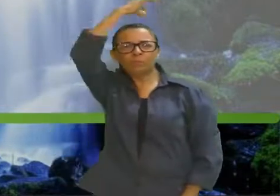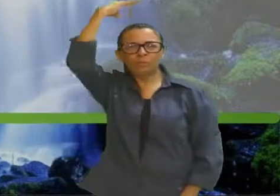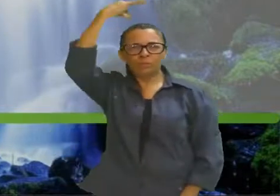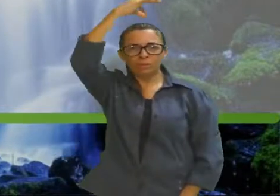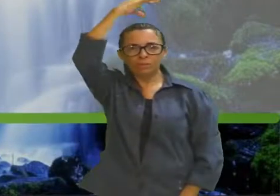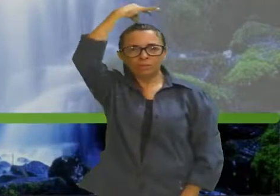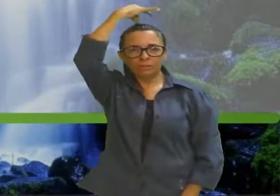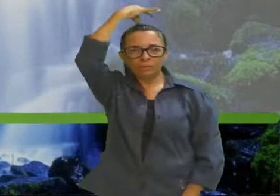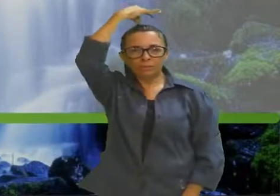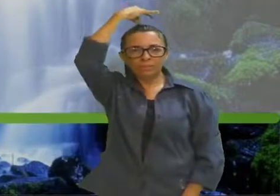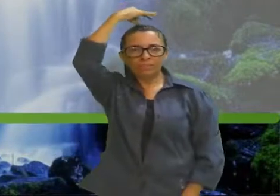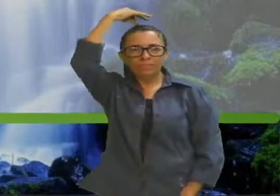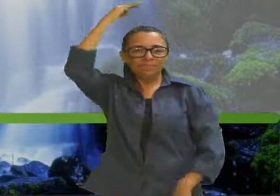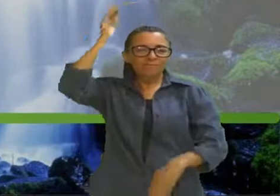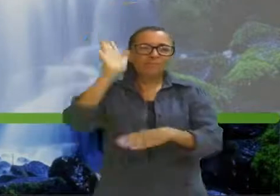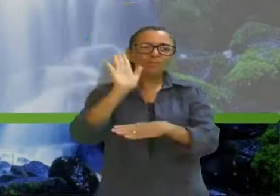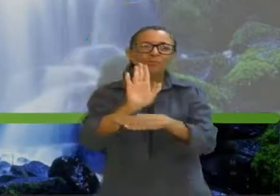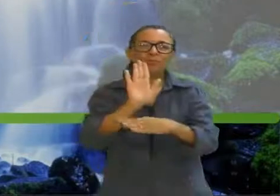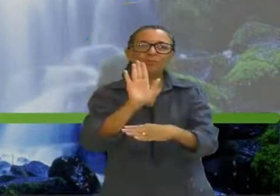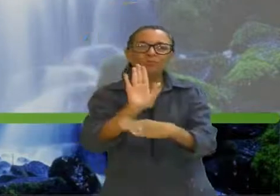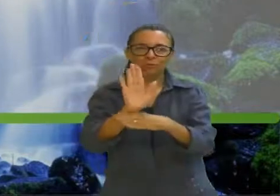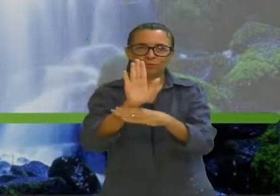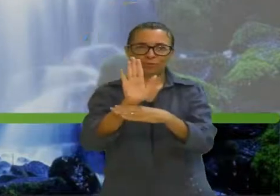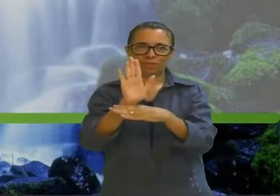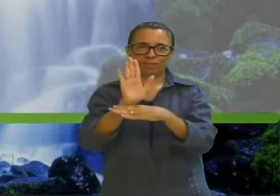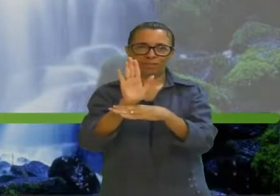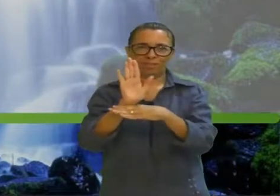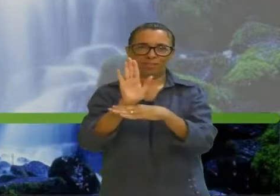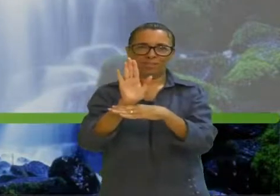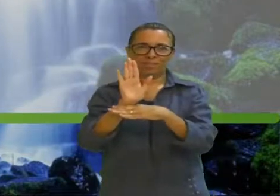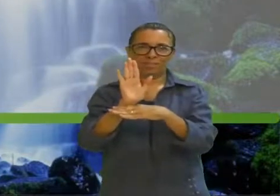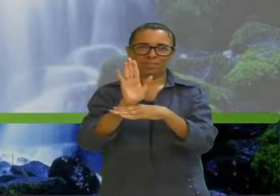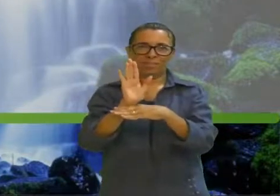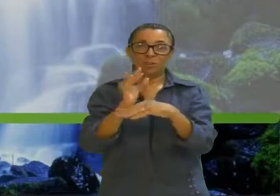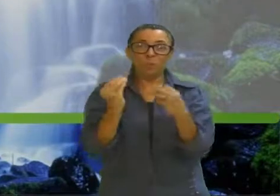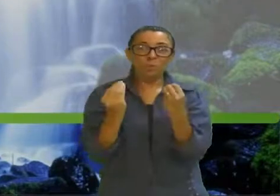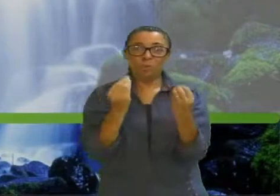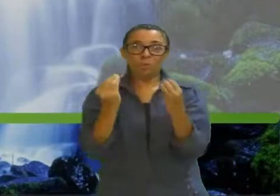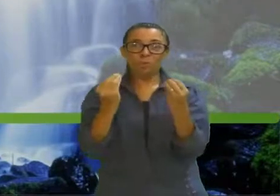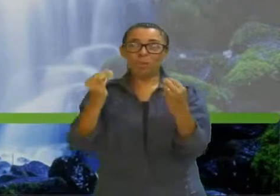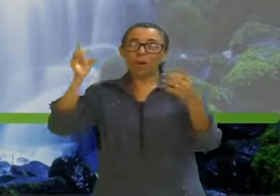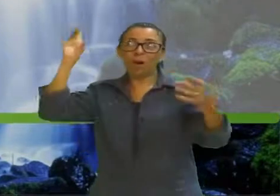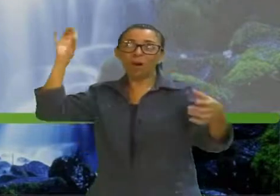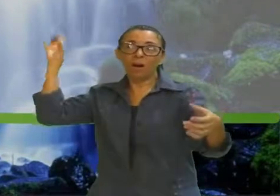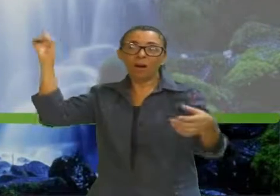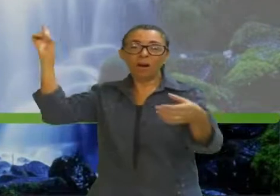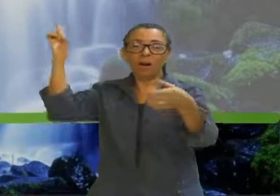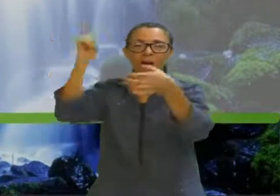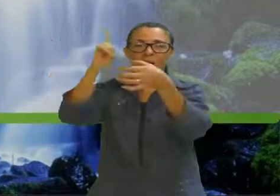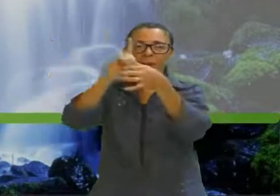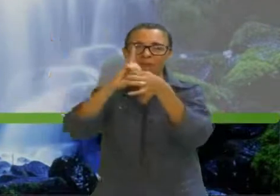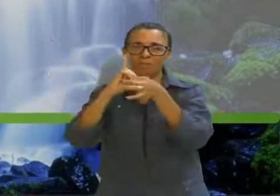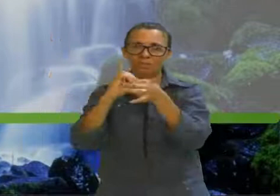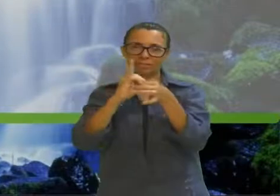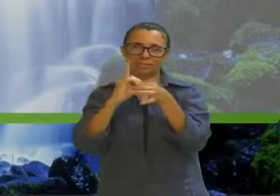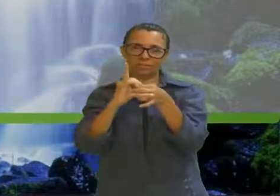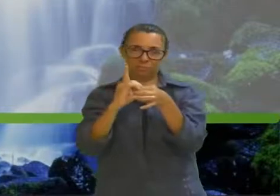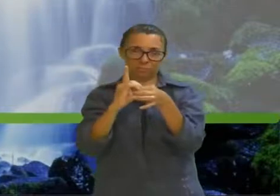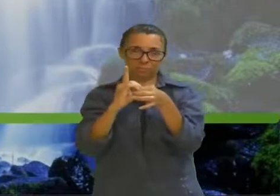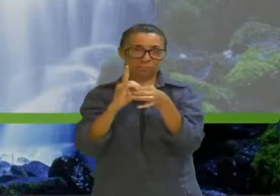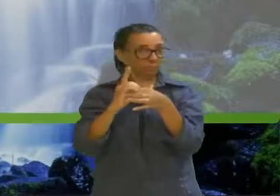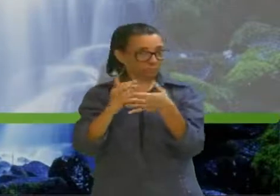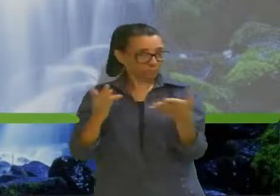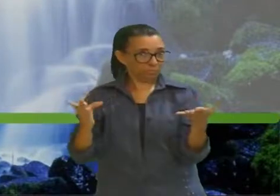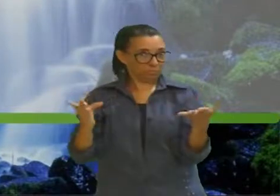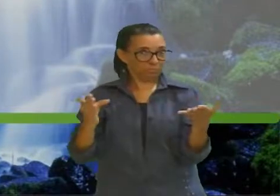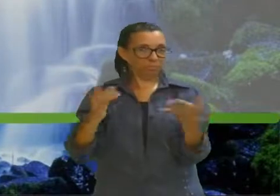as nossas vidas na vontade de Deus, né? E quanto mais nós